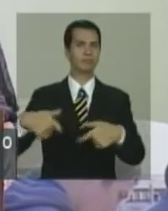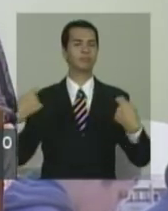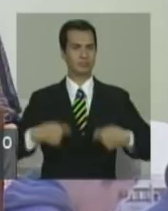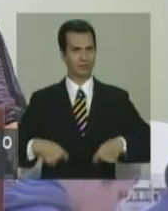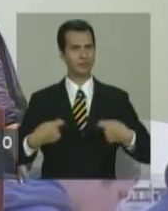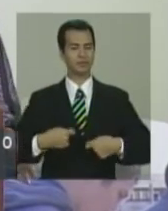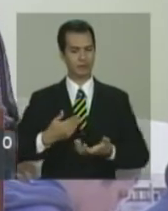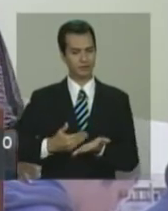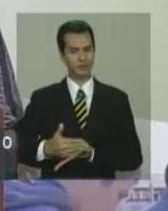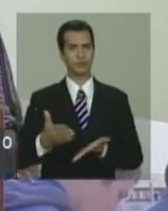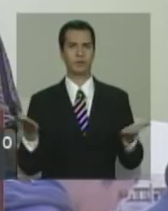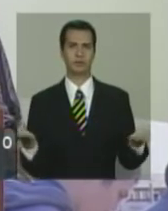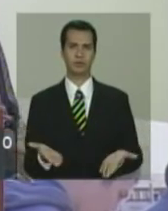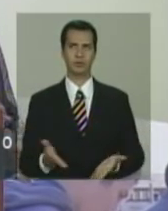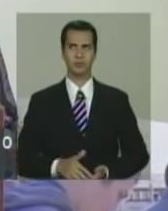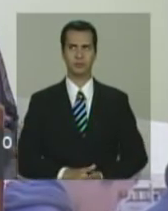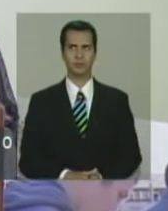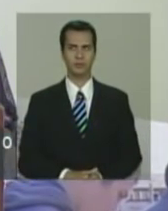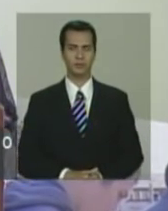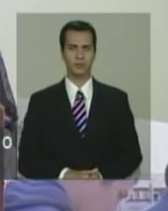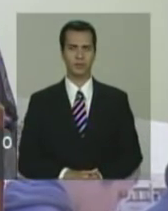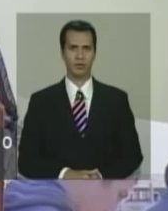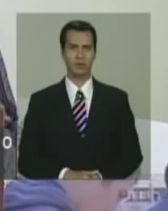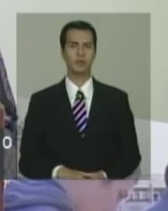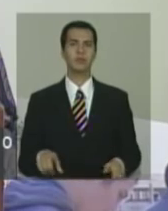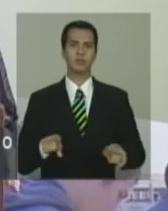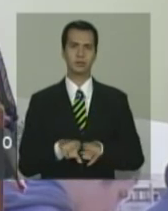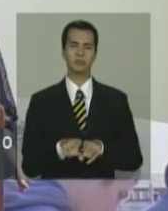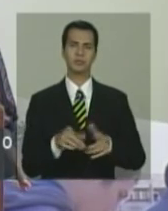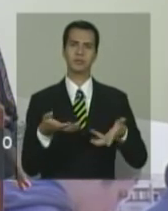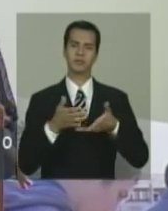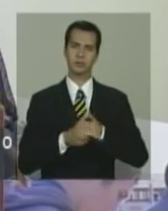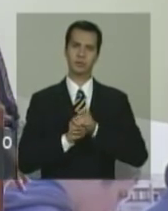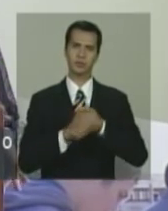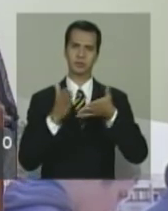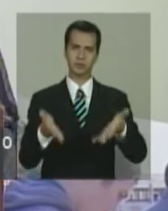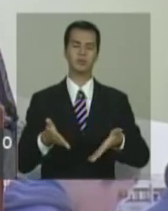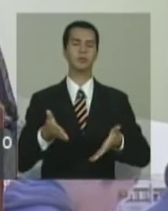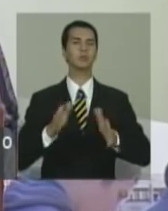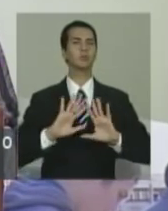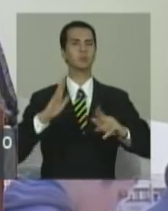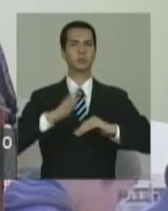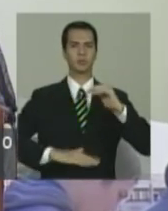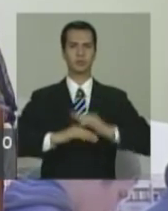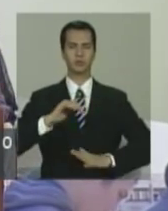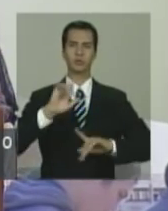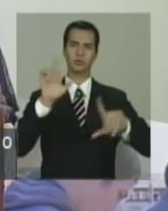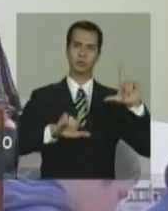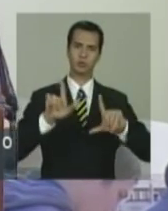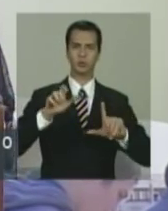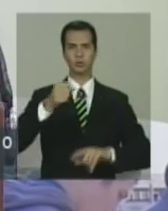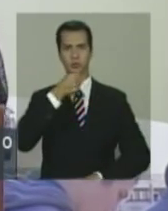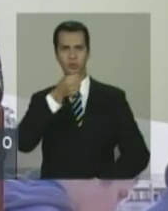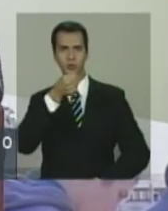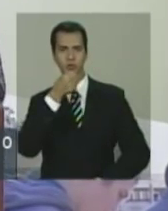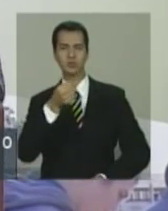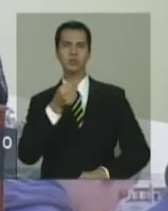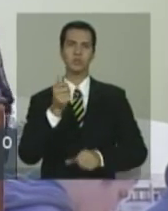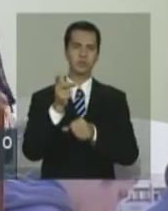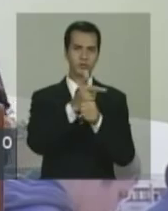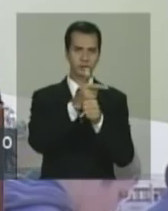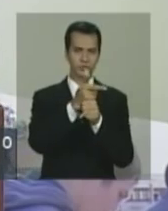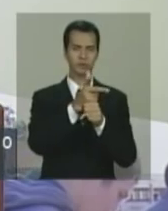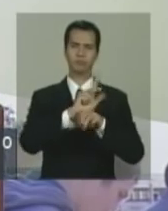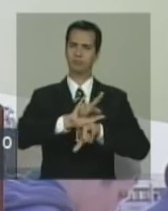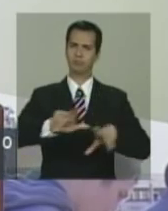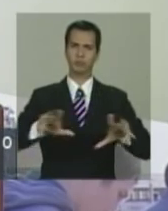enfrentar. Cumprimentar os senhores e as senhoras jornalistas, fotógrafos e cinegrafistas.